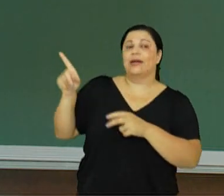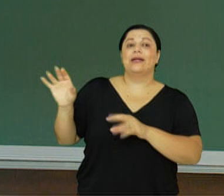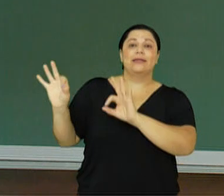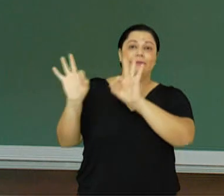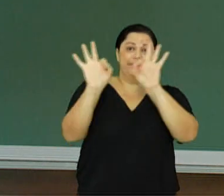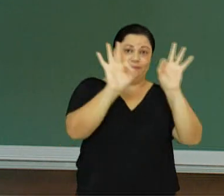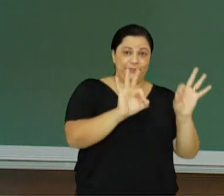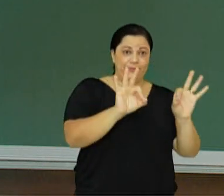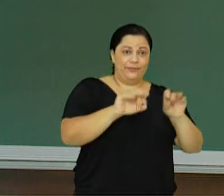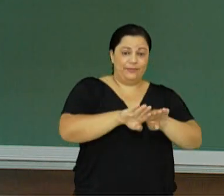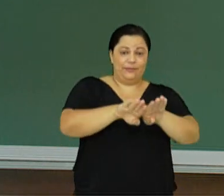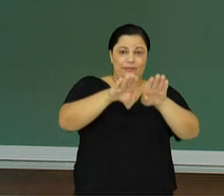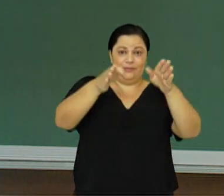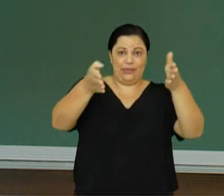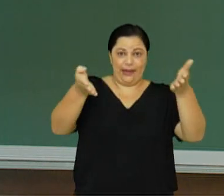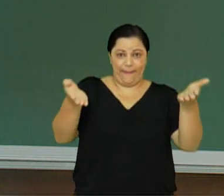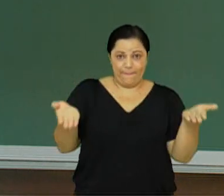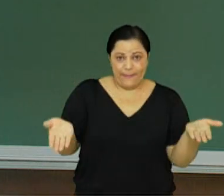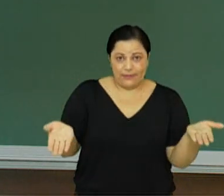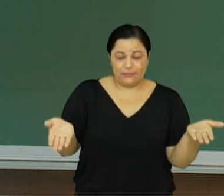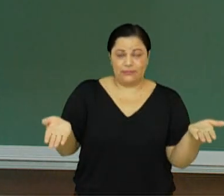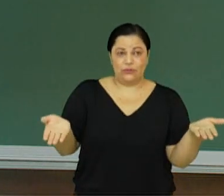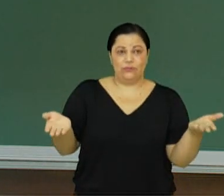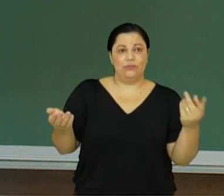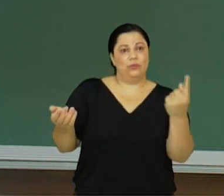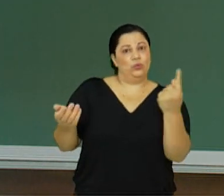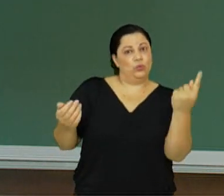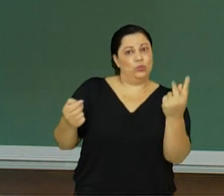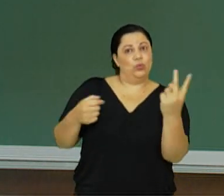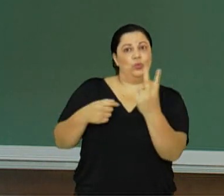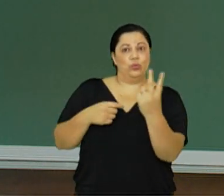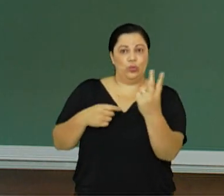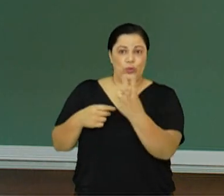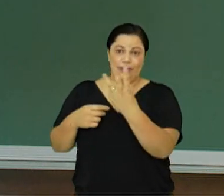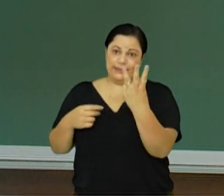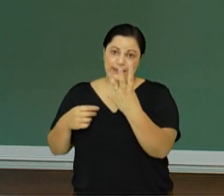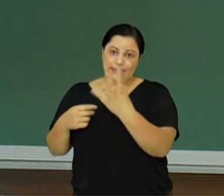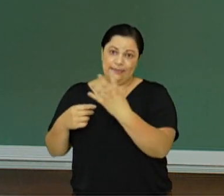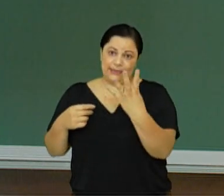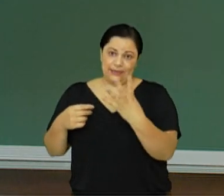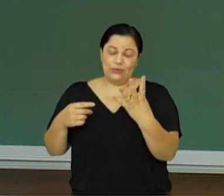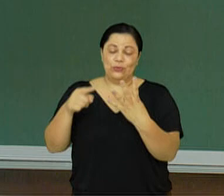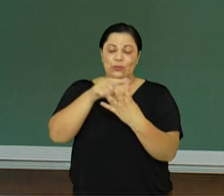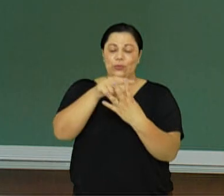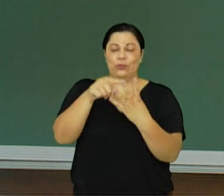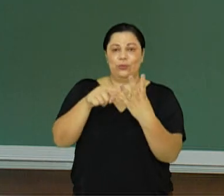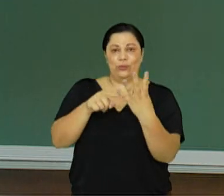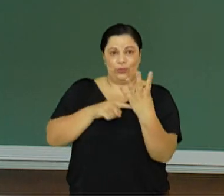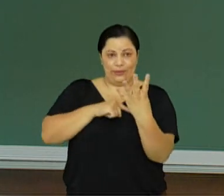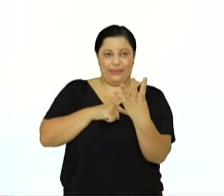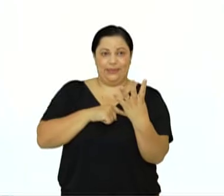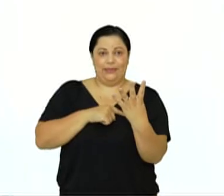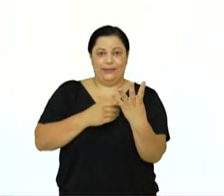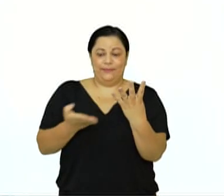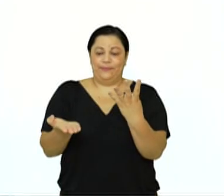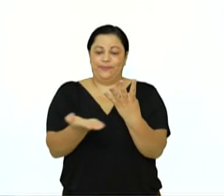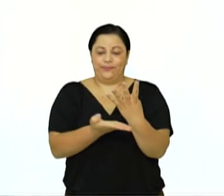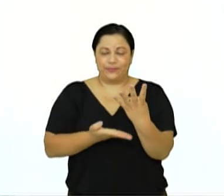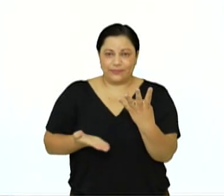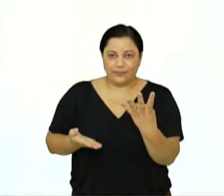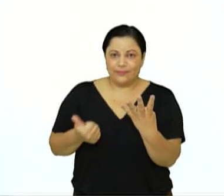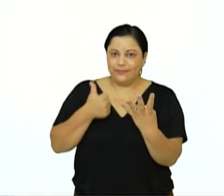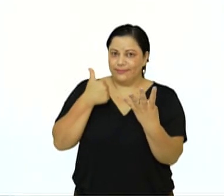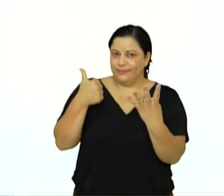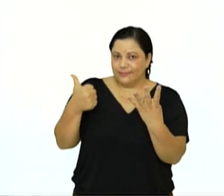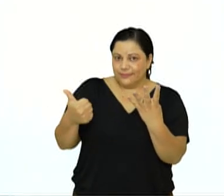ela planificada, ó. 1 triângulo, 2 triângulos, 3, e o quarto que seria a base desse triângulo.